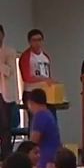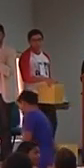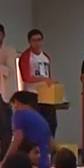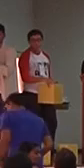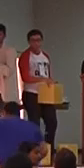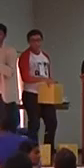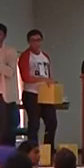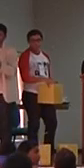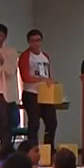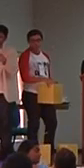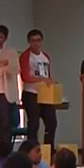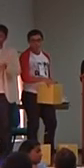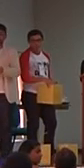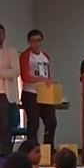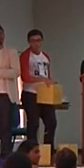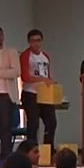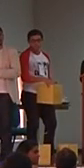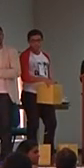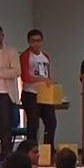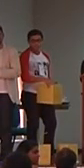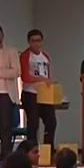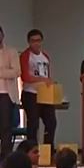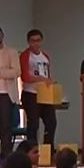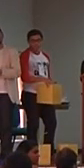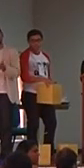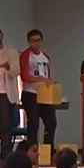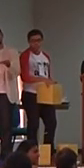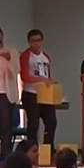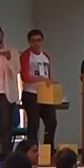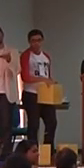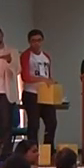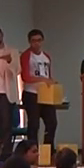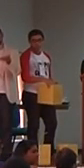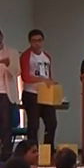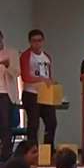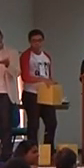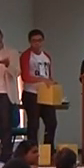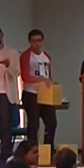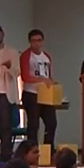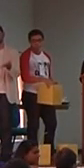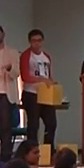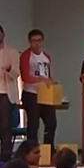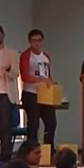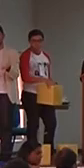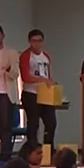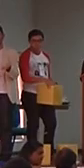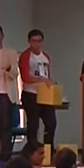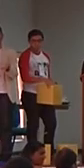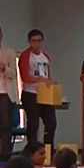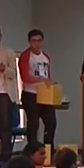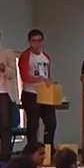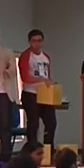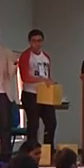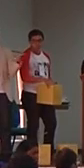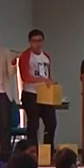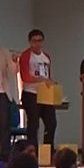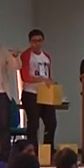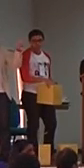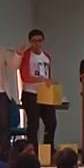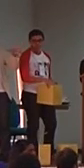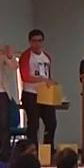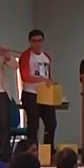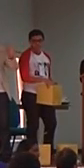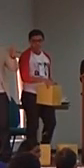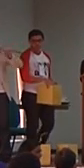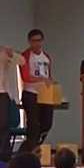temos necessidade disso, por isso que eu gostaria de pedir silêncio. Teremos agora, o tema é livre, mas claro